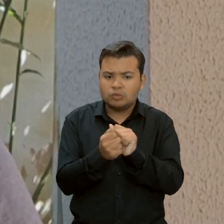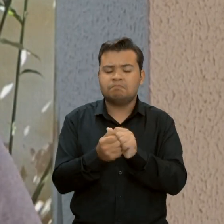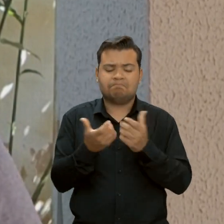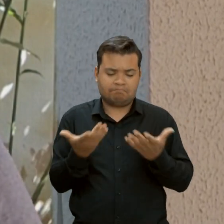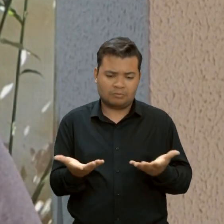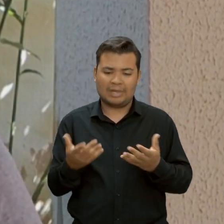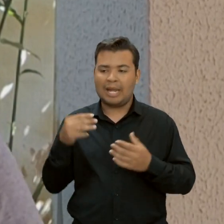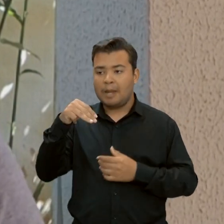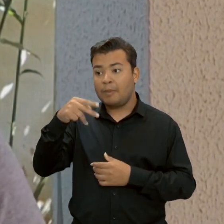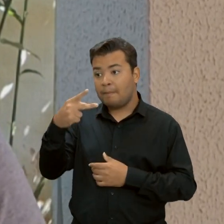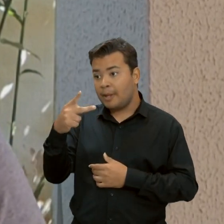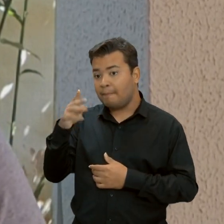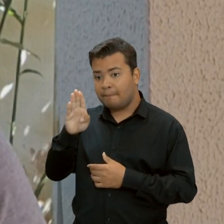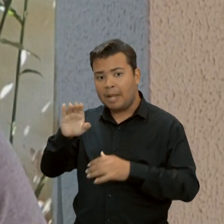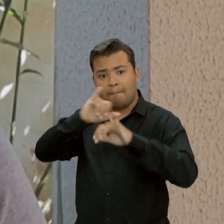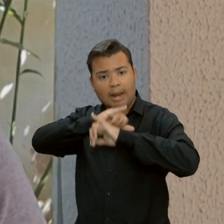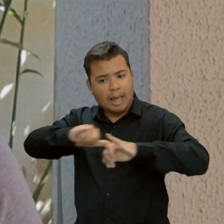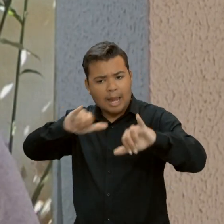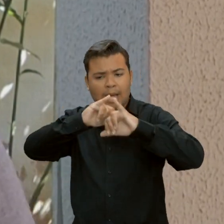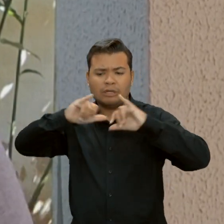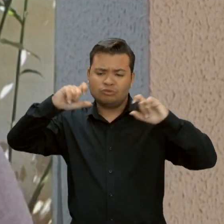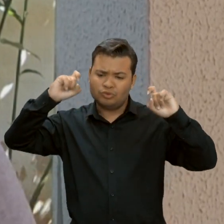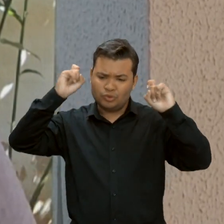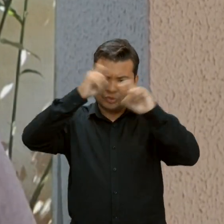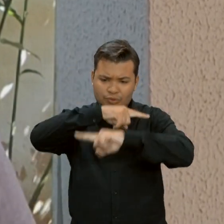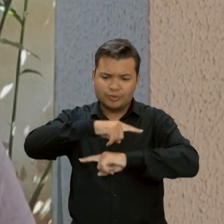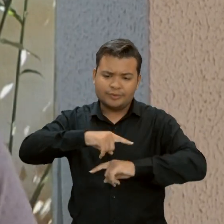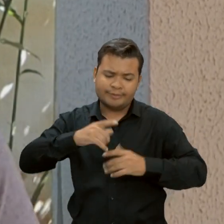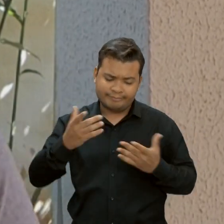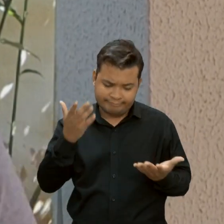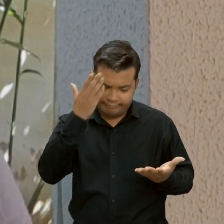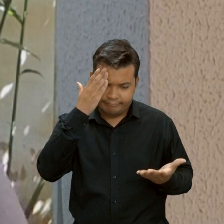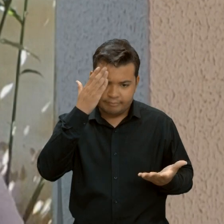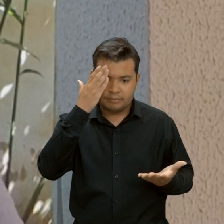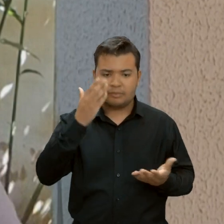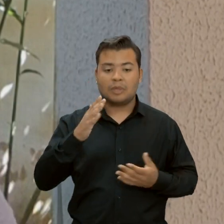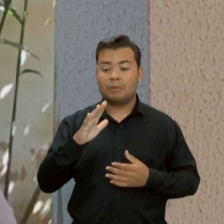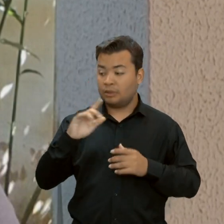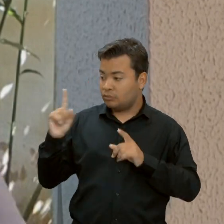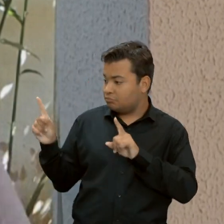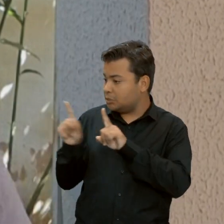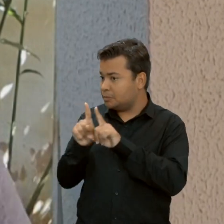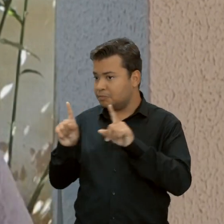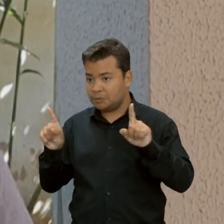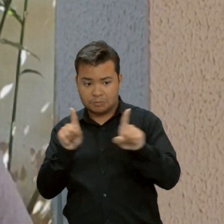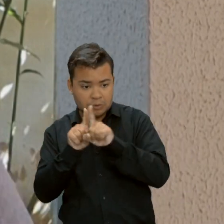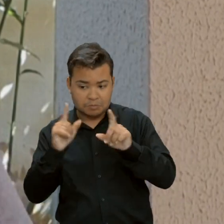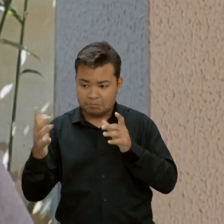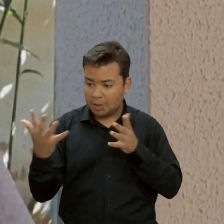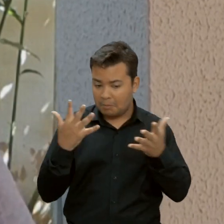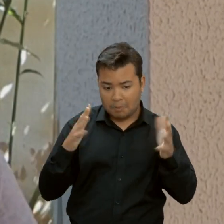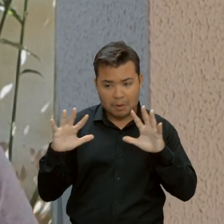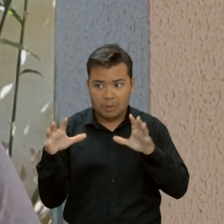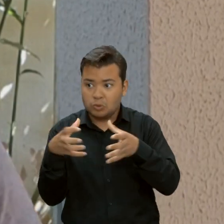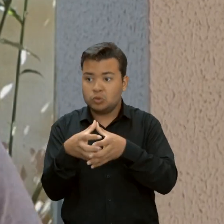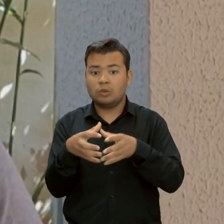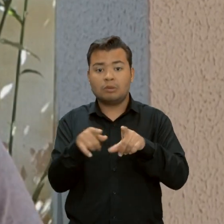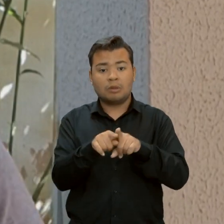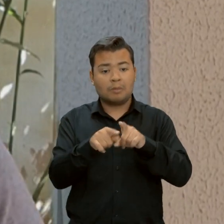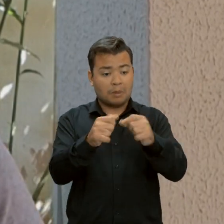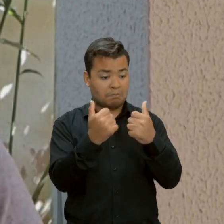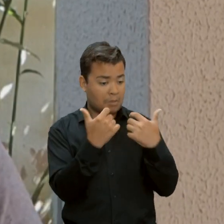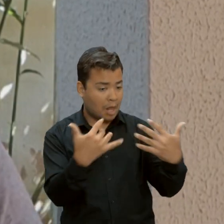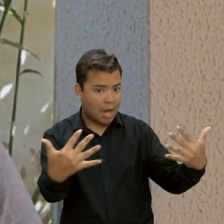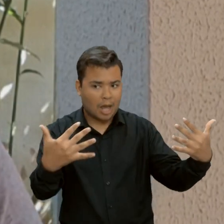de ser divulgada. Então, a gente está junto com o outro, é bacana, é instigante para a gente, é instigante para o público. Enfim,